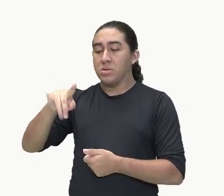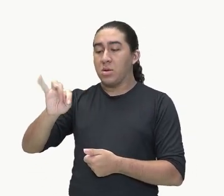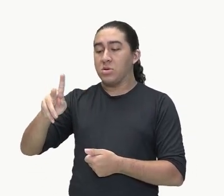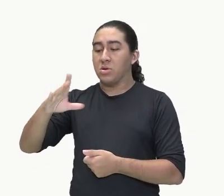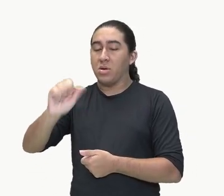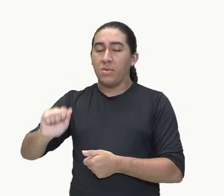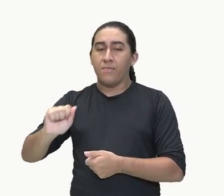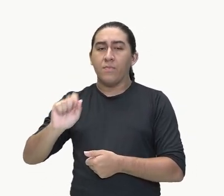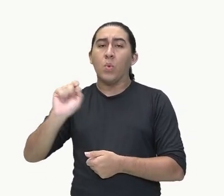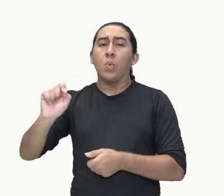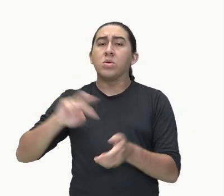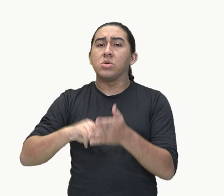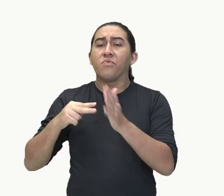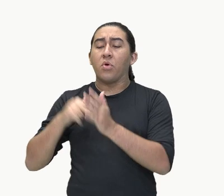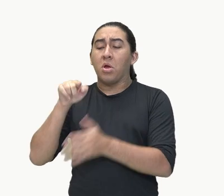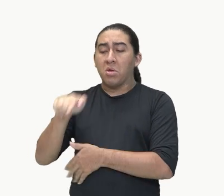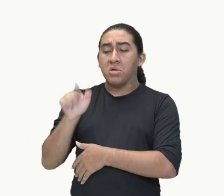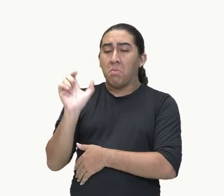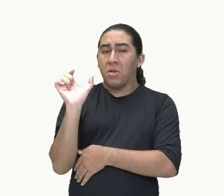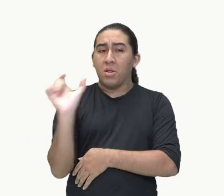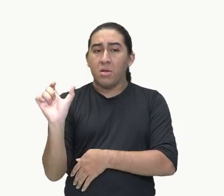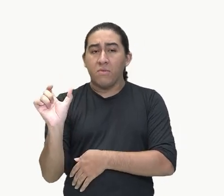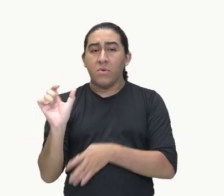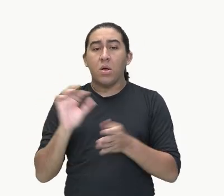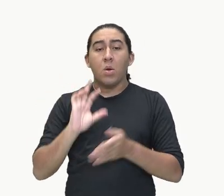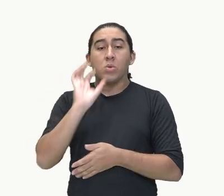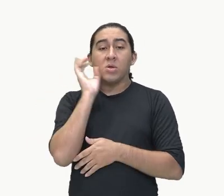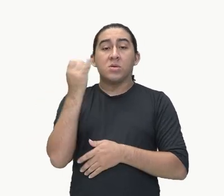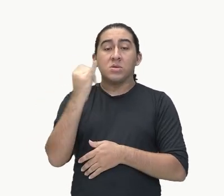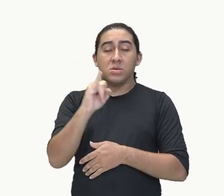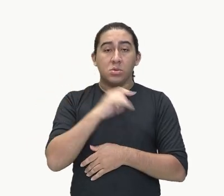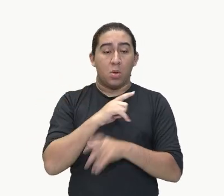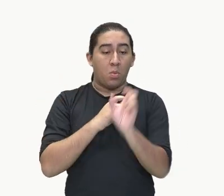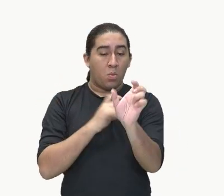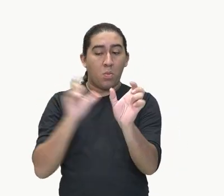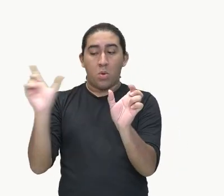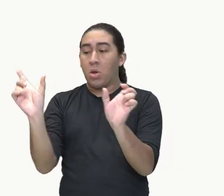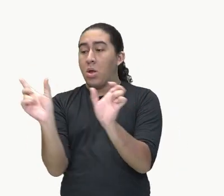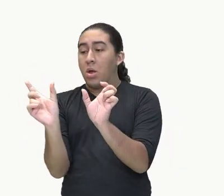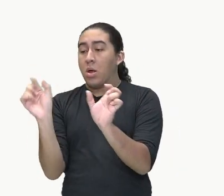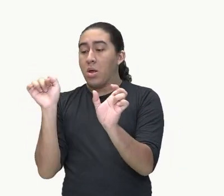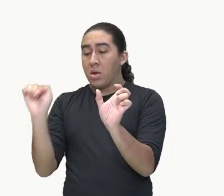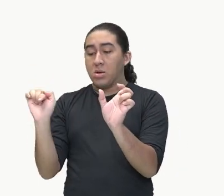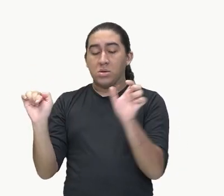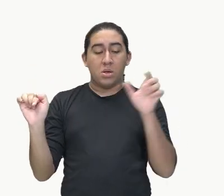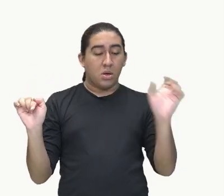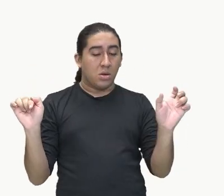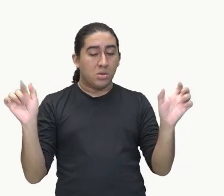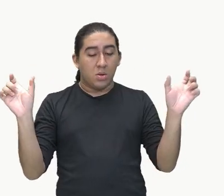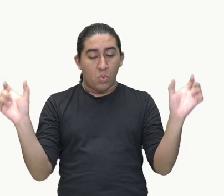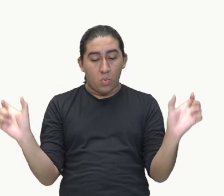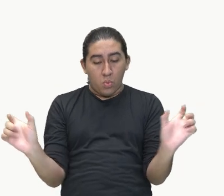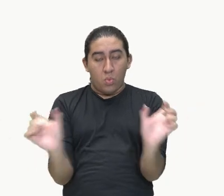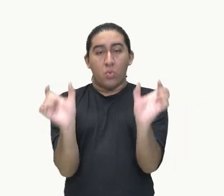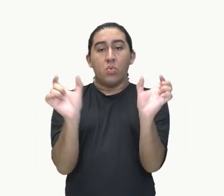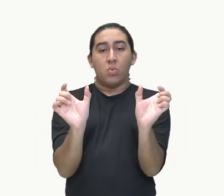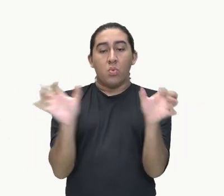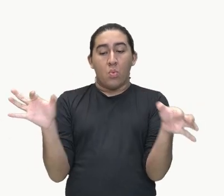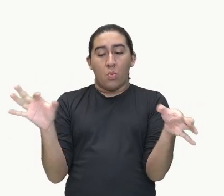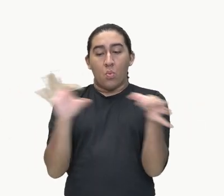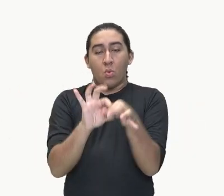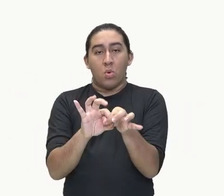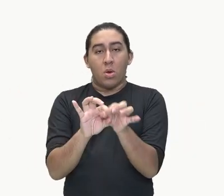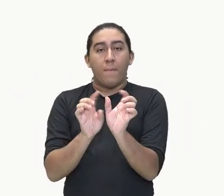A derivação parassintética ocorre quando um prefixo e um sufixo são acrescentados